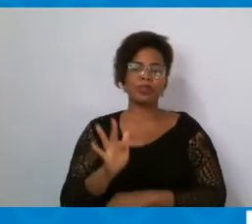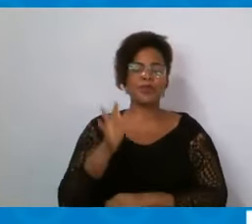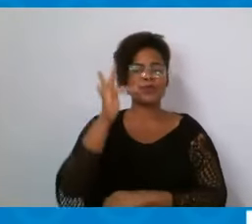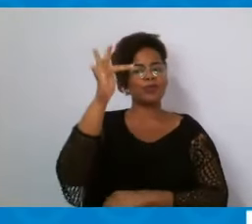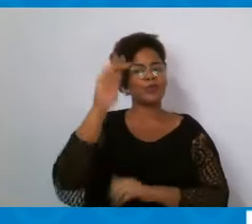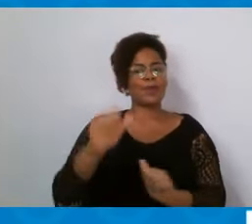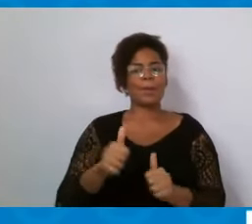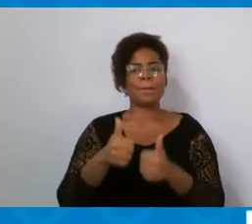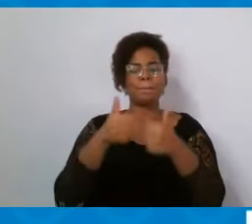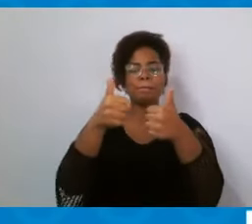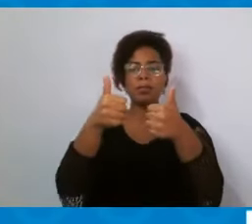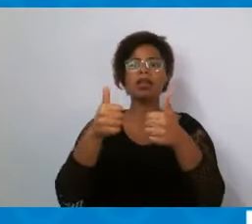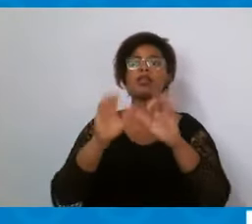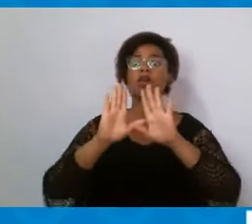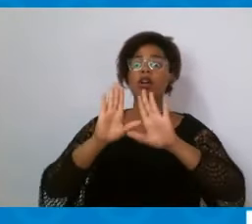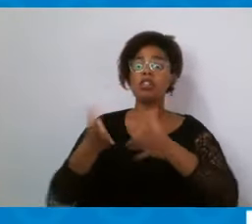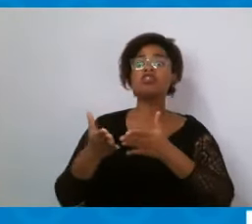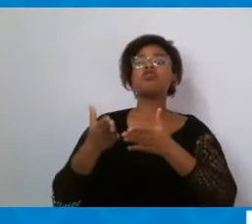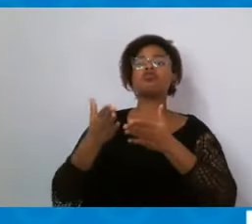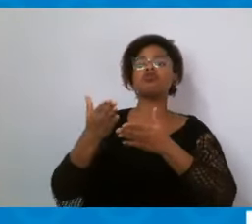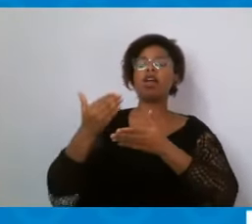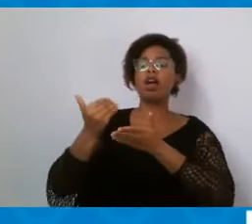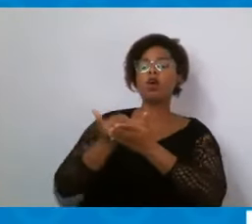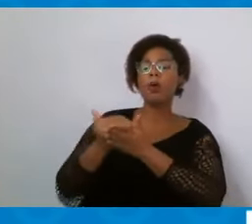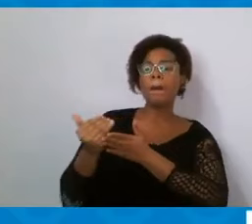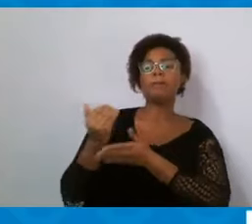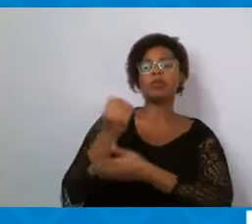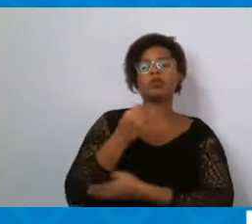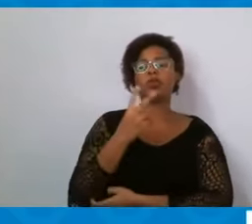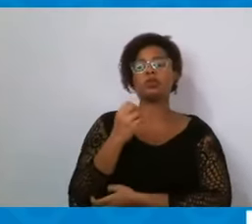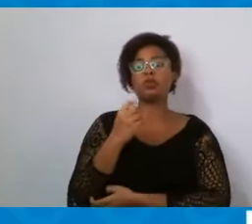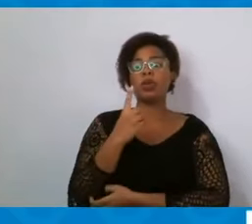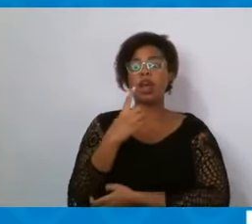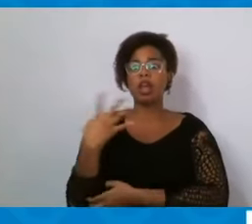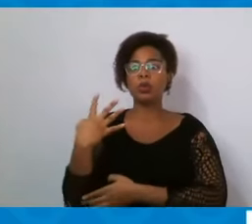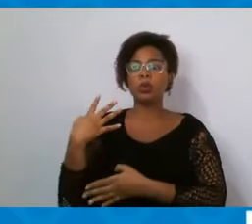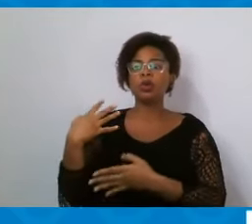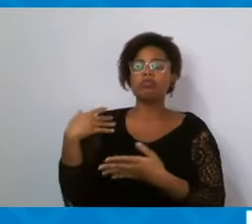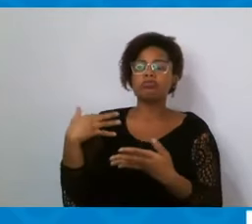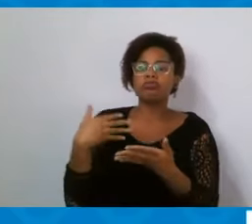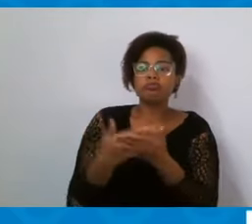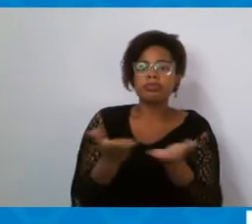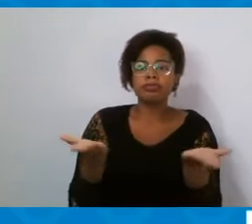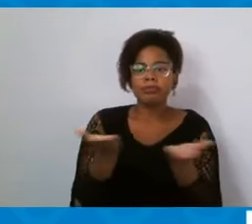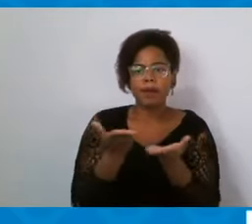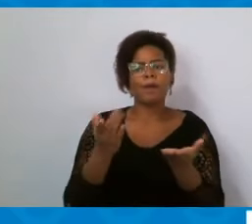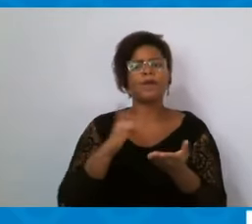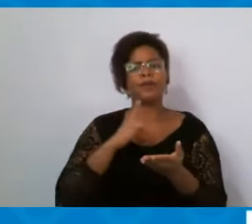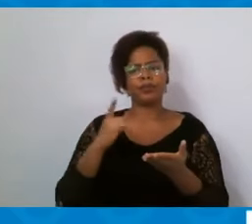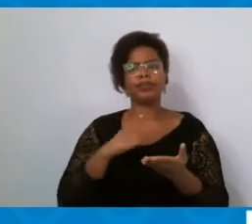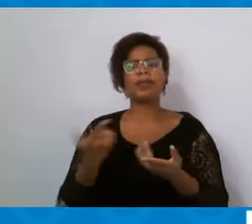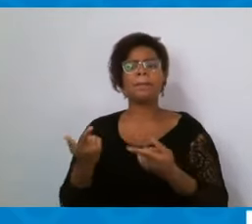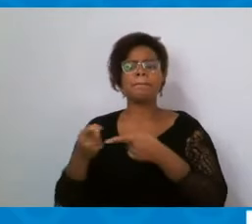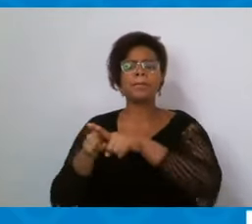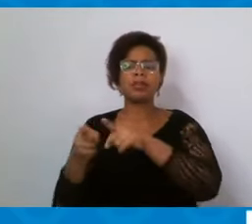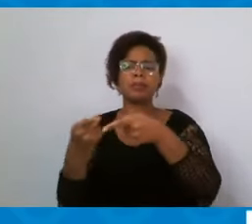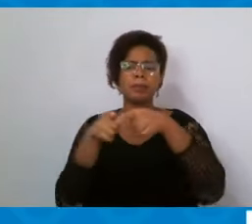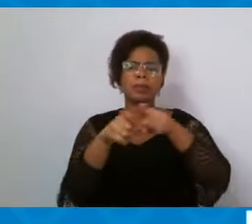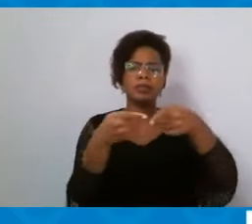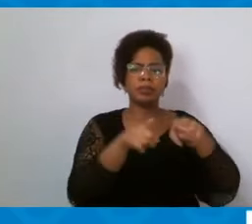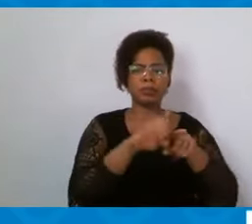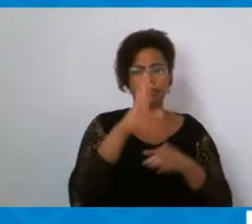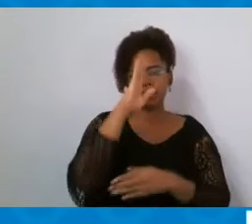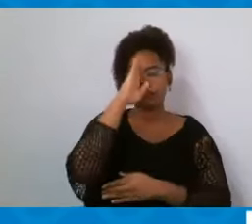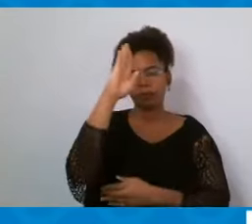desde 2014 até aqui, em parceria com parceiros importantes, e principalmente ao Sempec, eu quero deixar